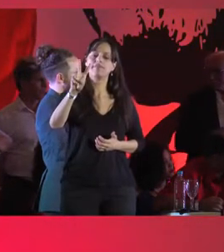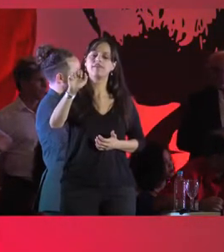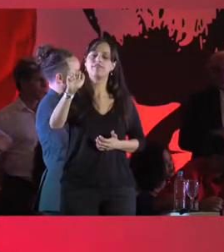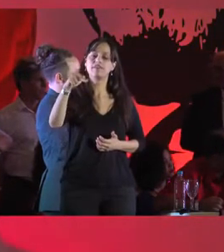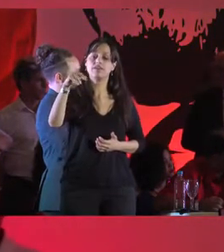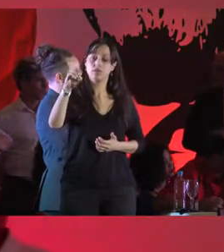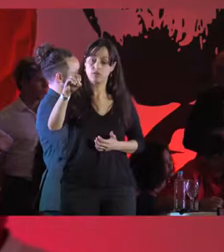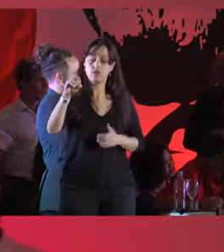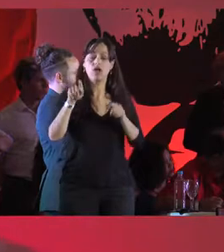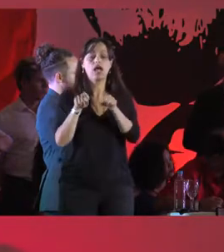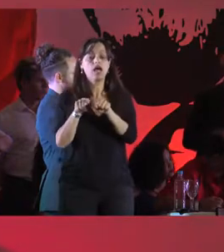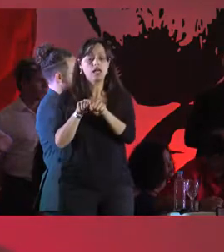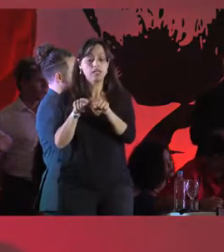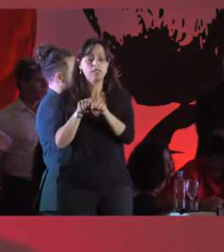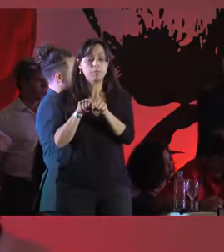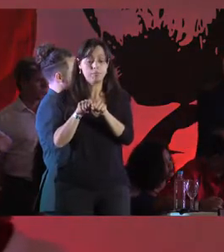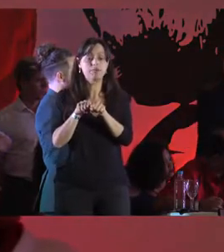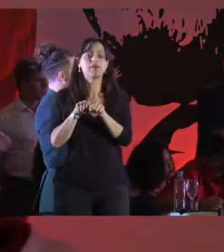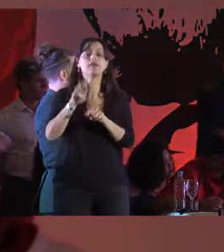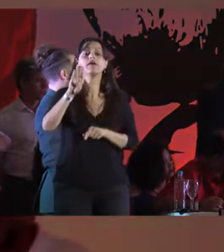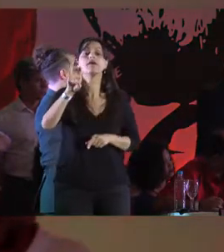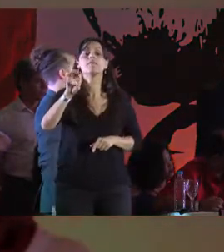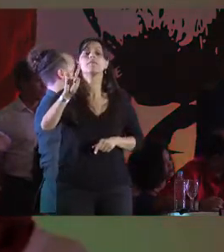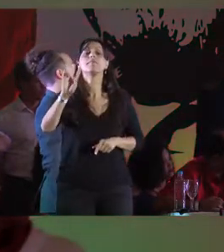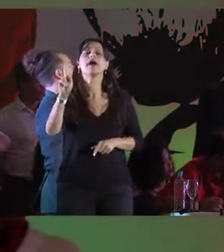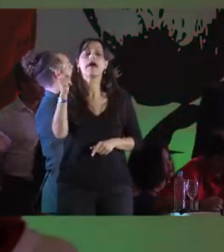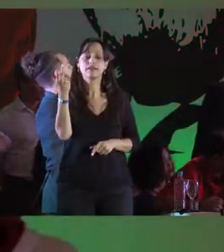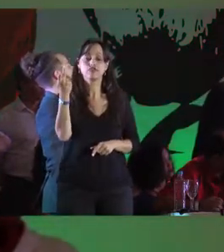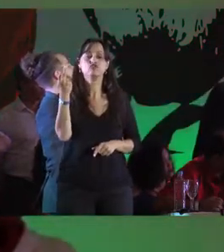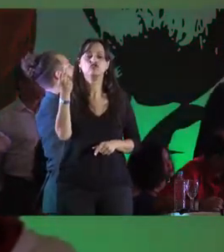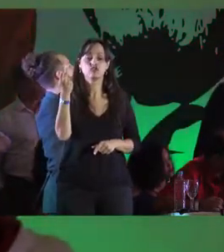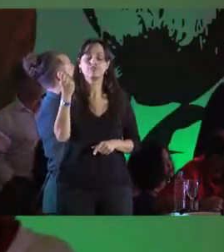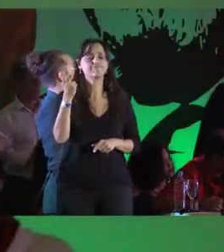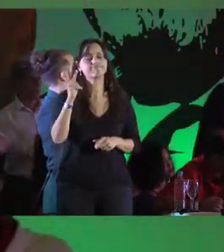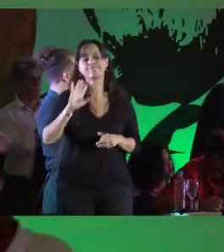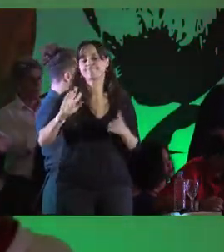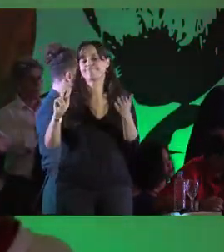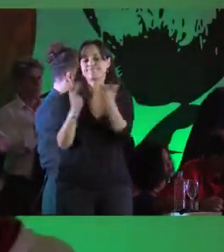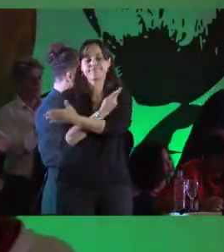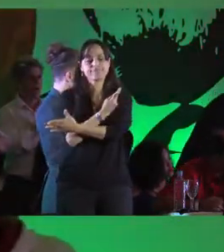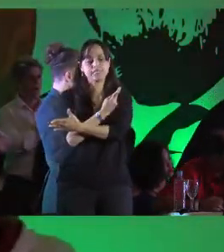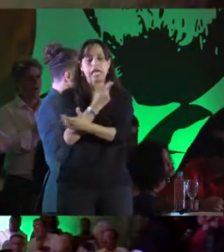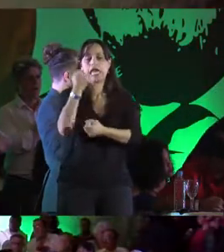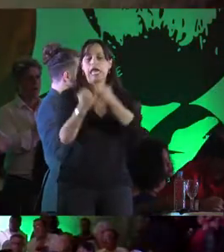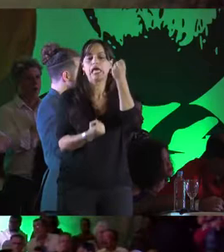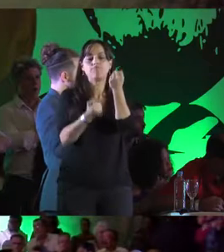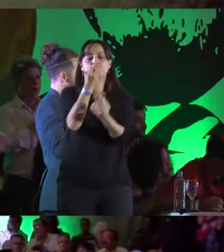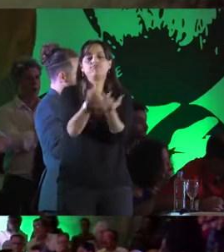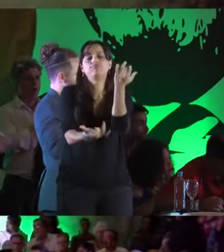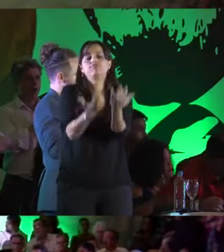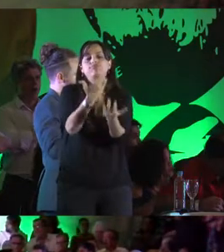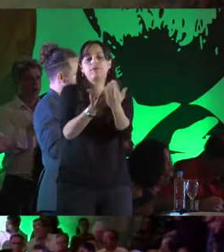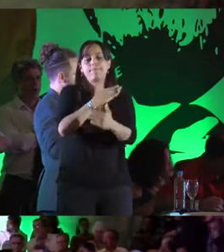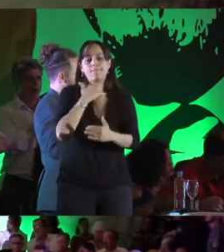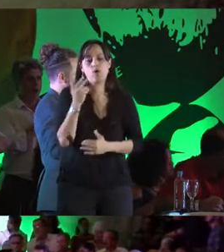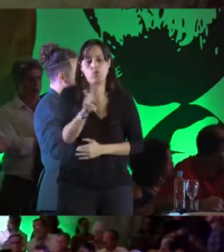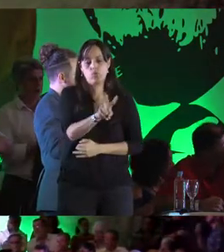Beth, que morreram queimada num carro vindo do Espírito Santo para São Paulo.